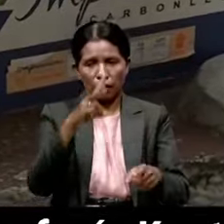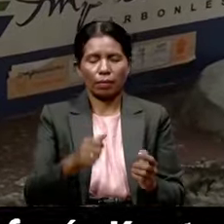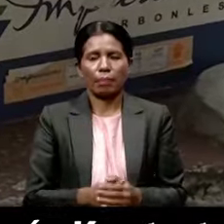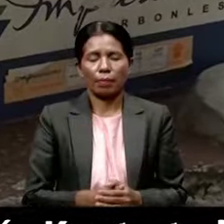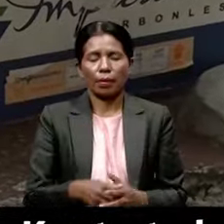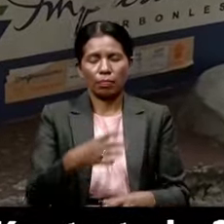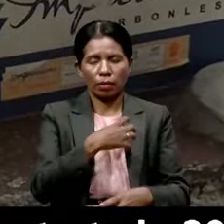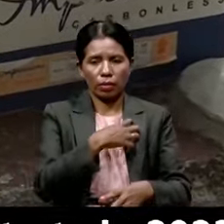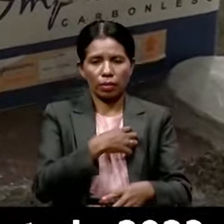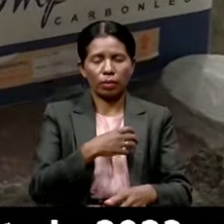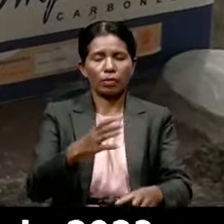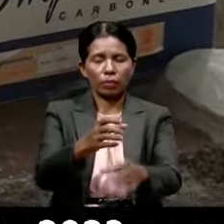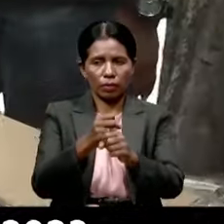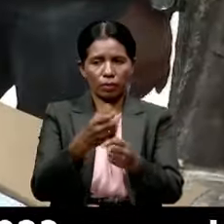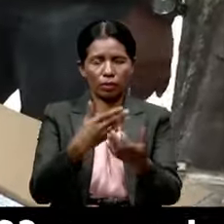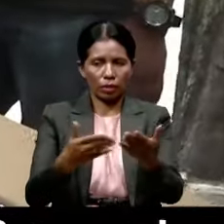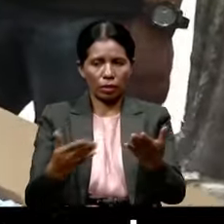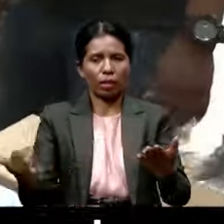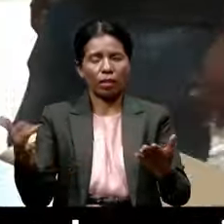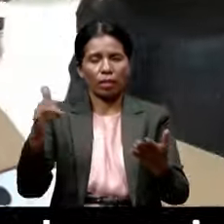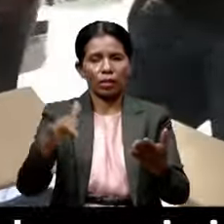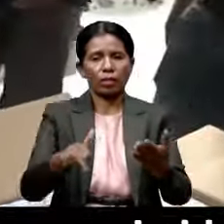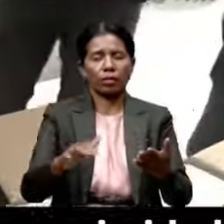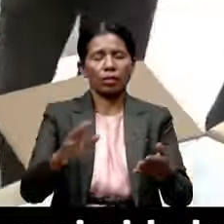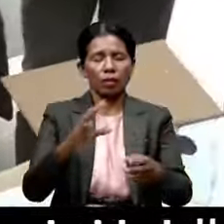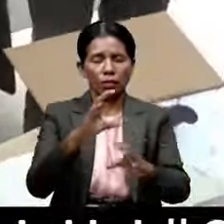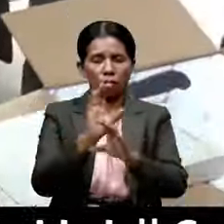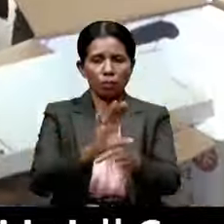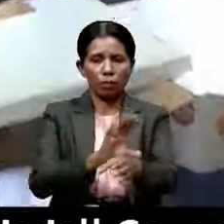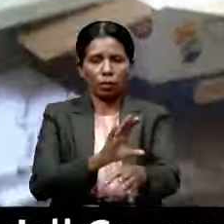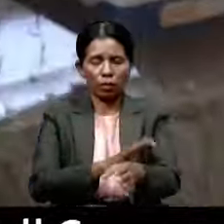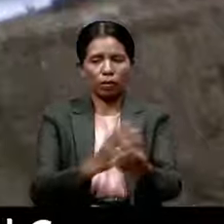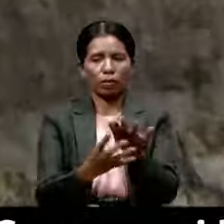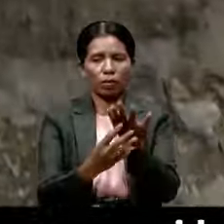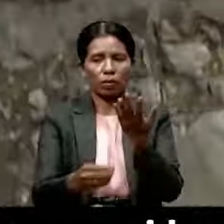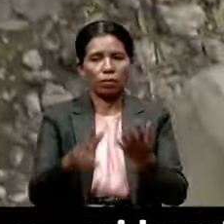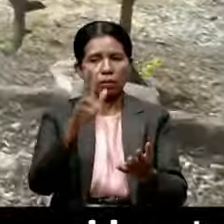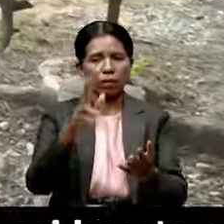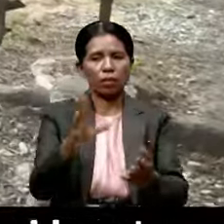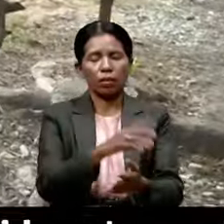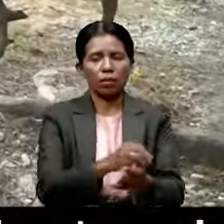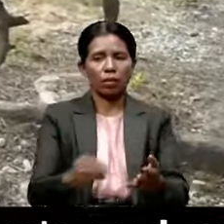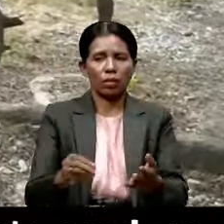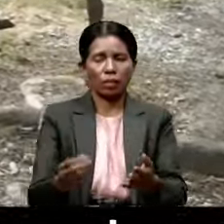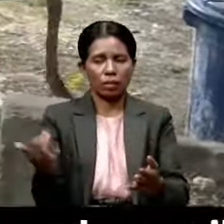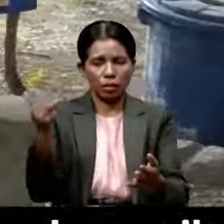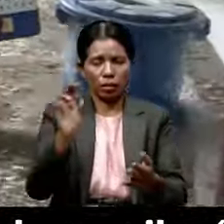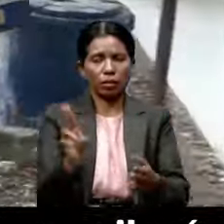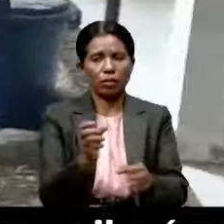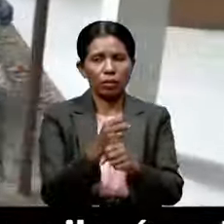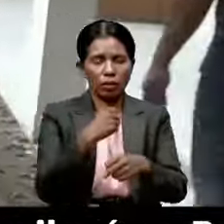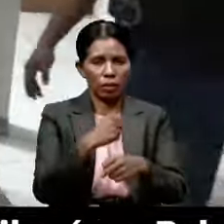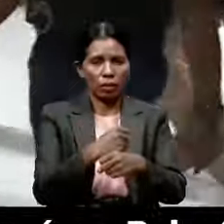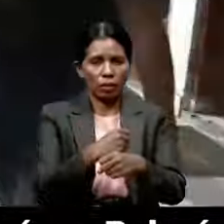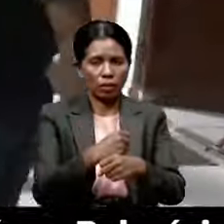nem penetelemos, assegura evidência sira nessa computador ida, printer tolo, nossura tahan sira, nebe durante ne, onde produz